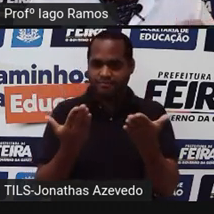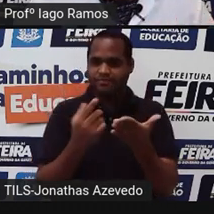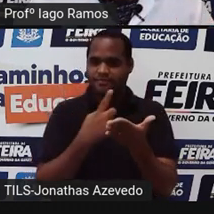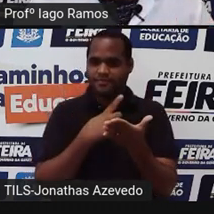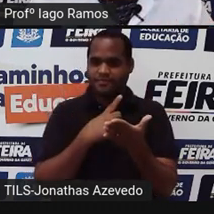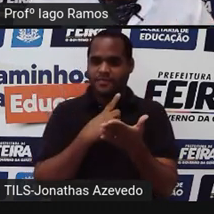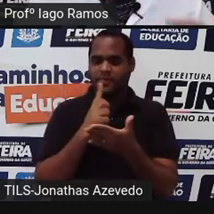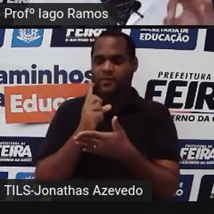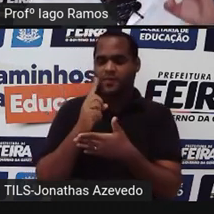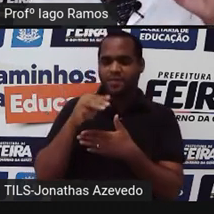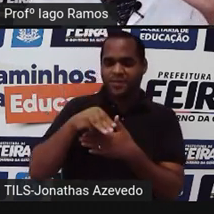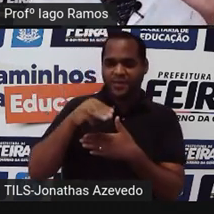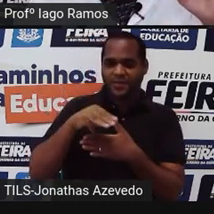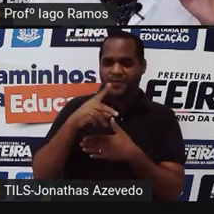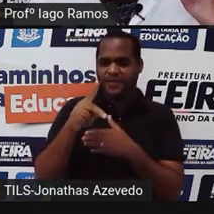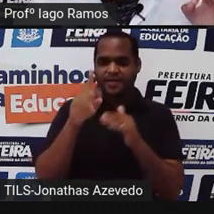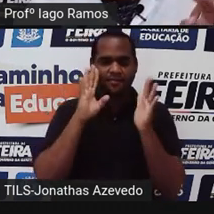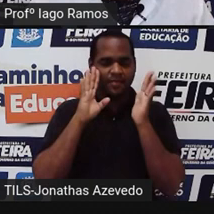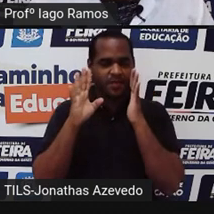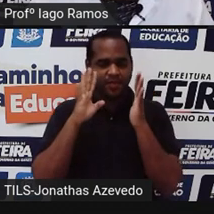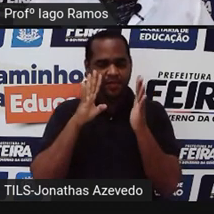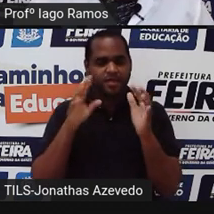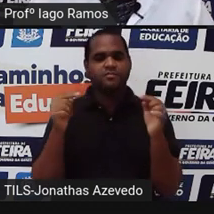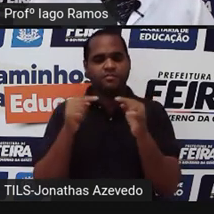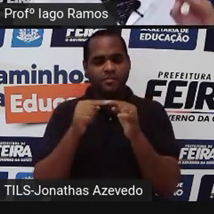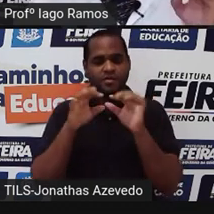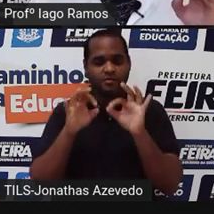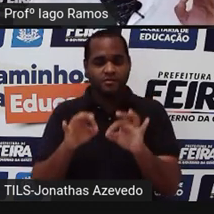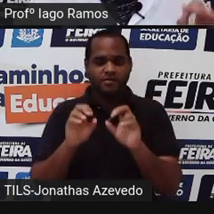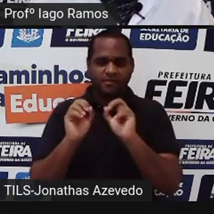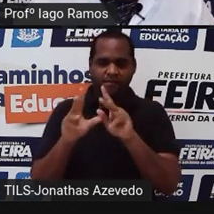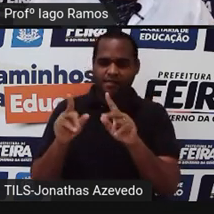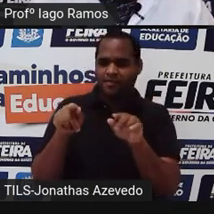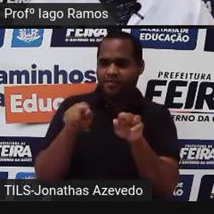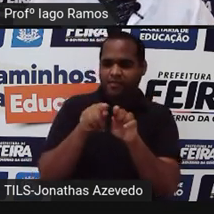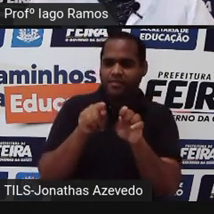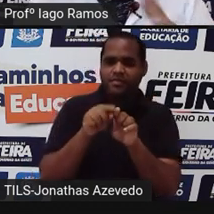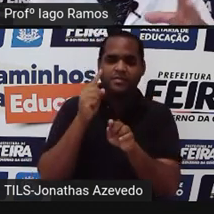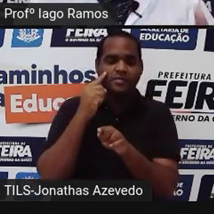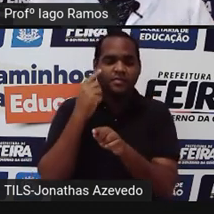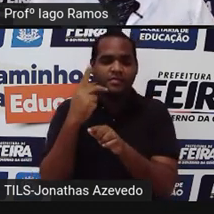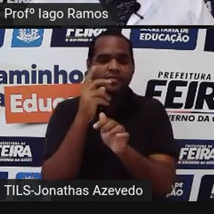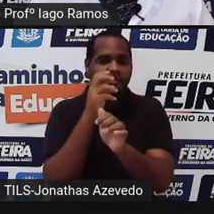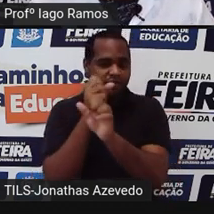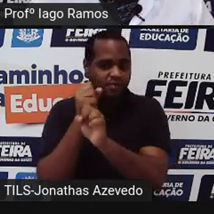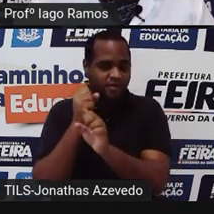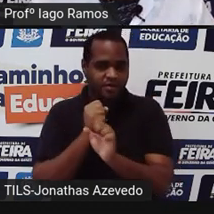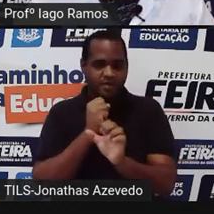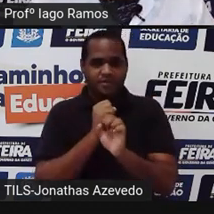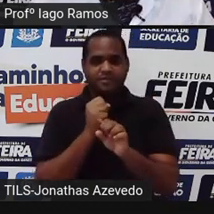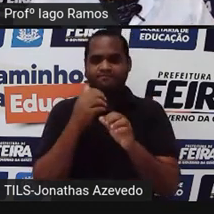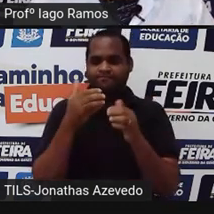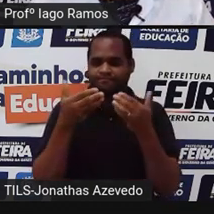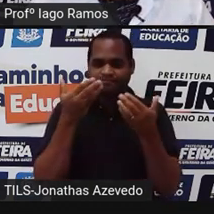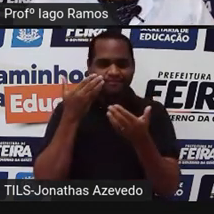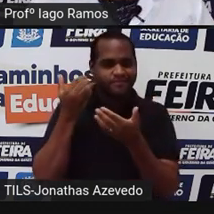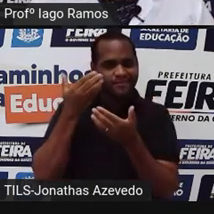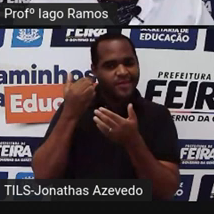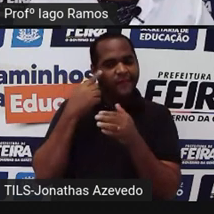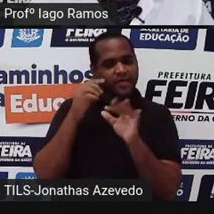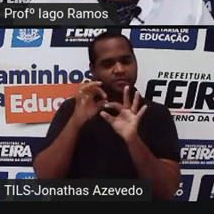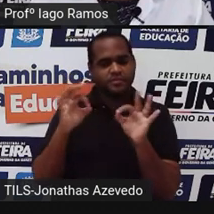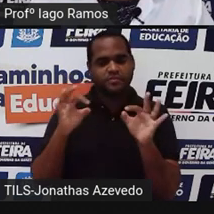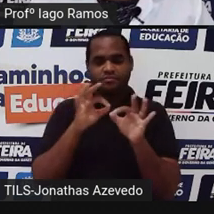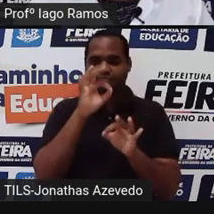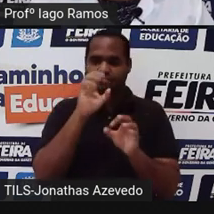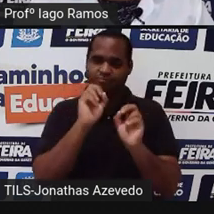um minutinho para você tentar fazer um rascunho aí, para você tentar fazer um cálculo e ir em busca dessas medidas, tá bom?